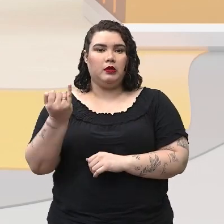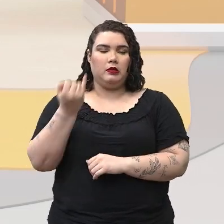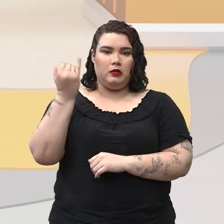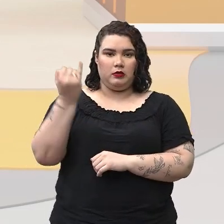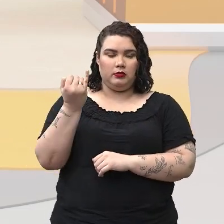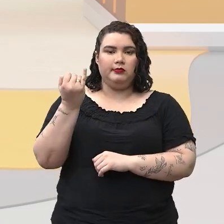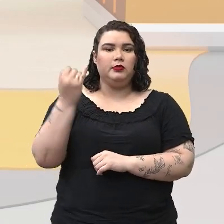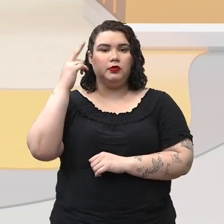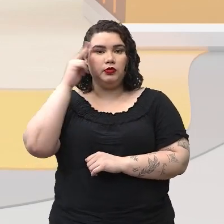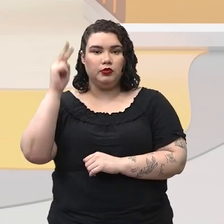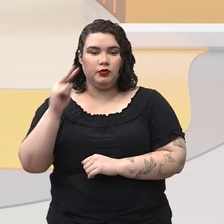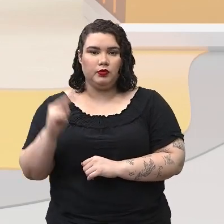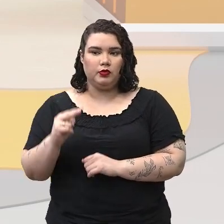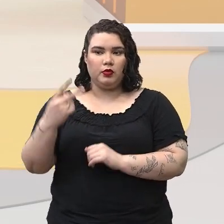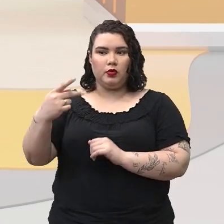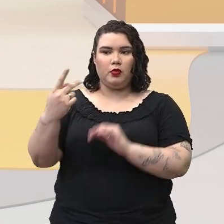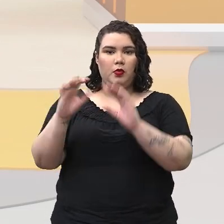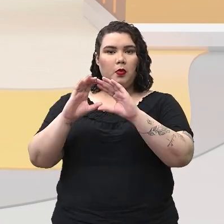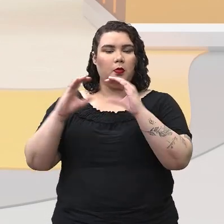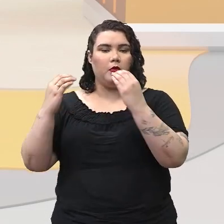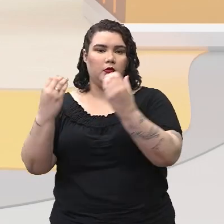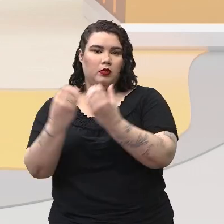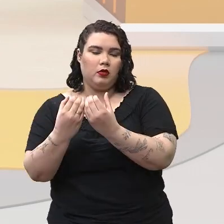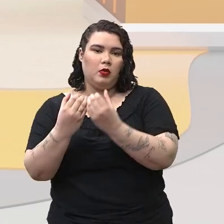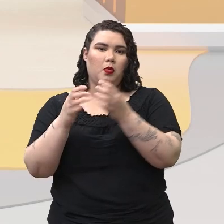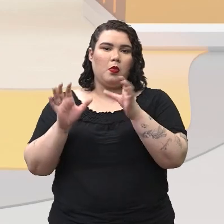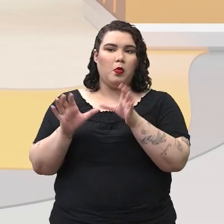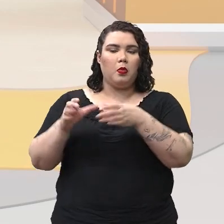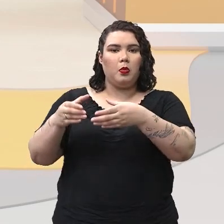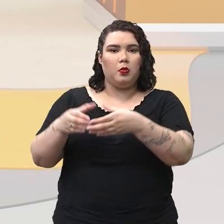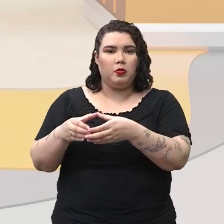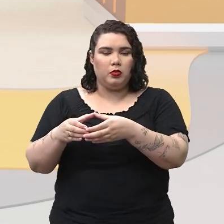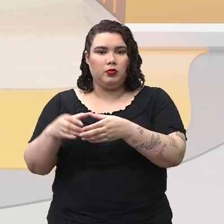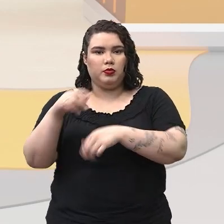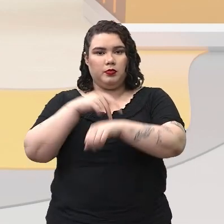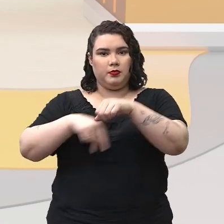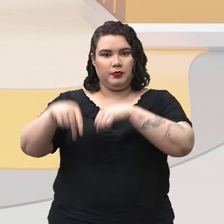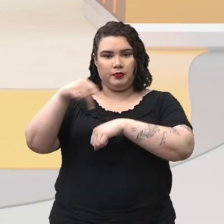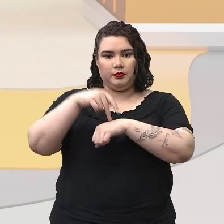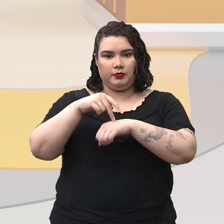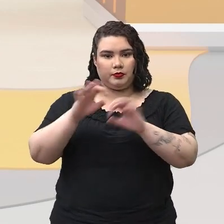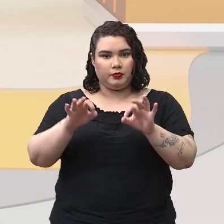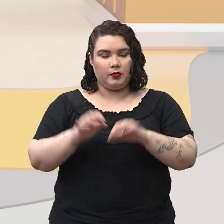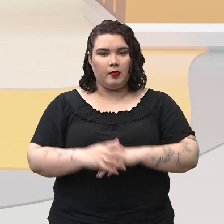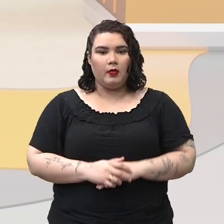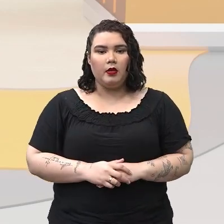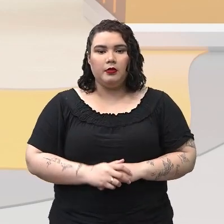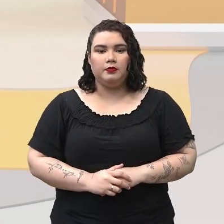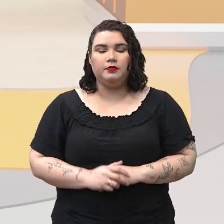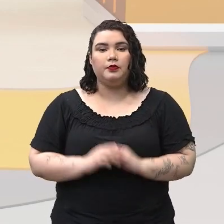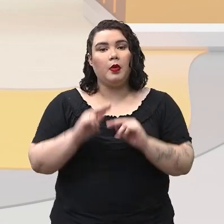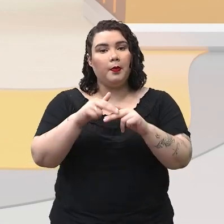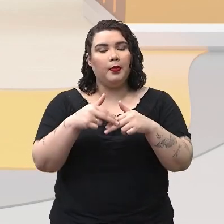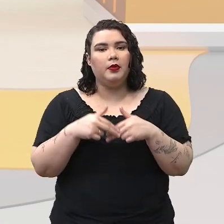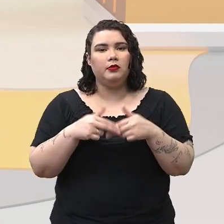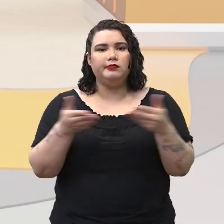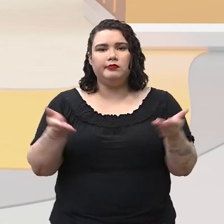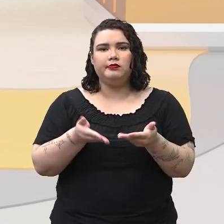para a história daquela comunidade, daqueles grupos ali dos países. É por isso que hoje em